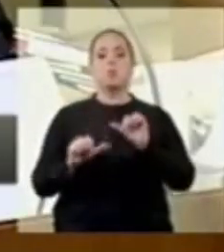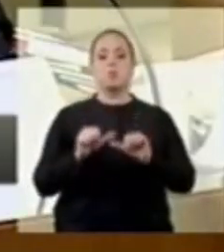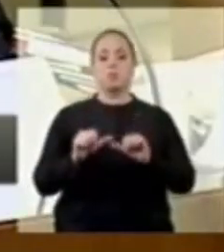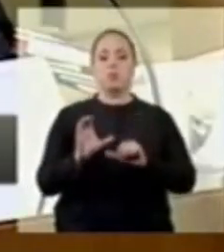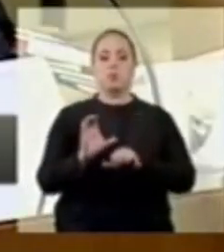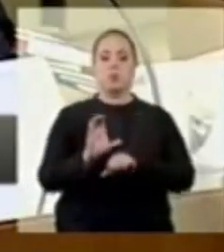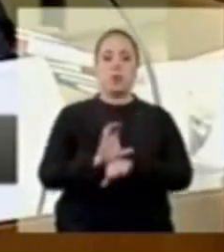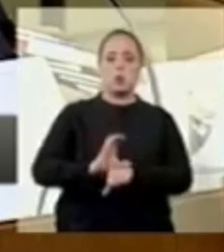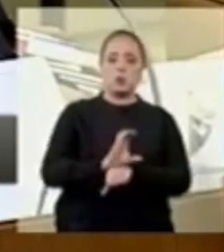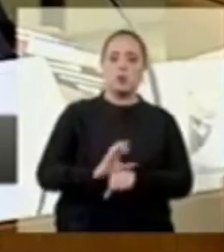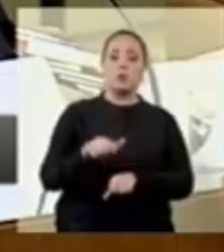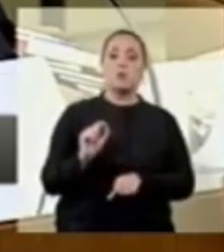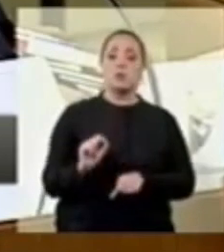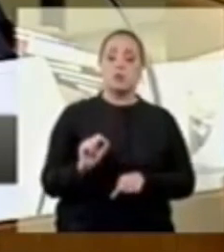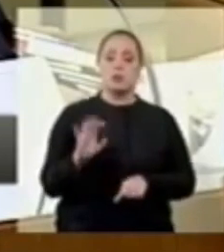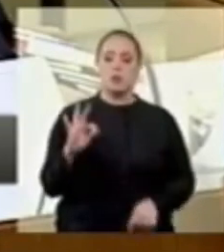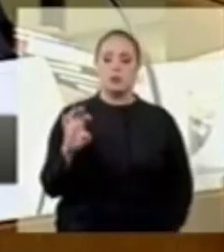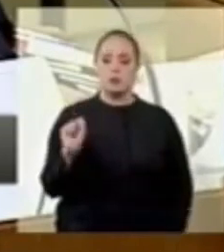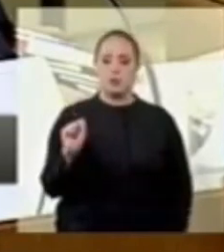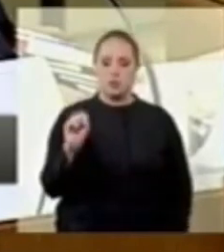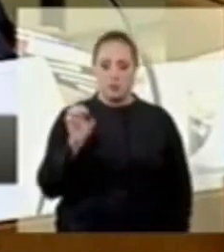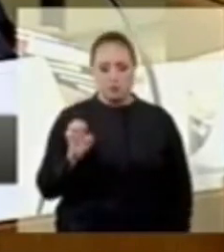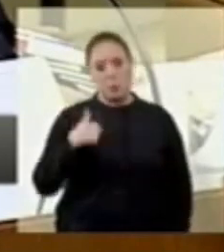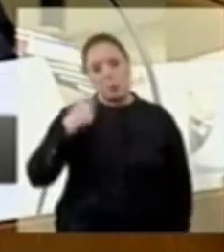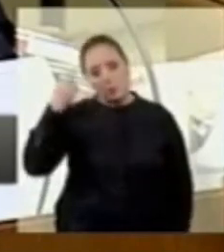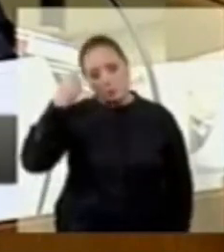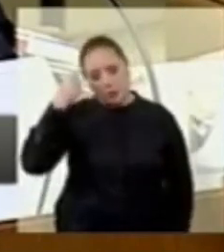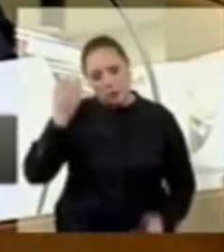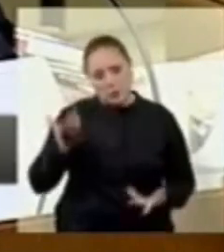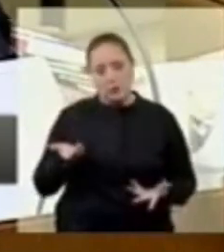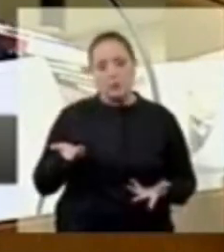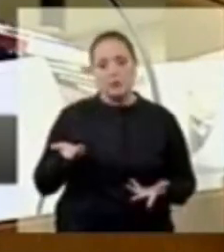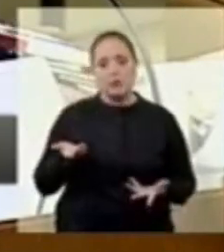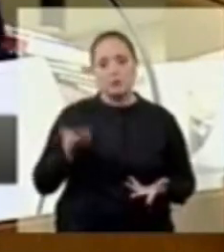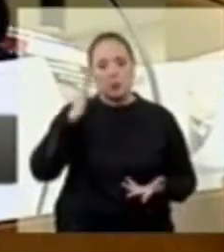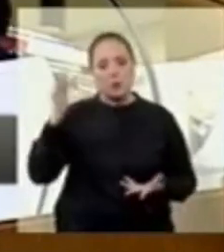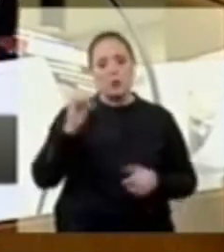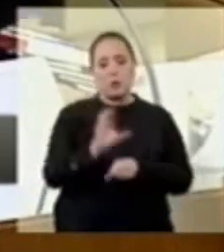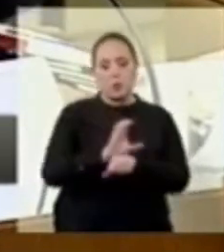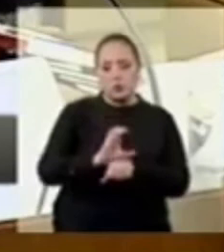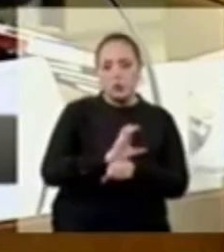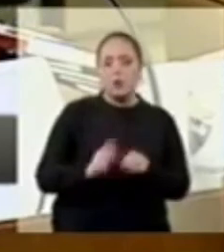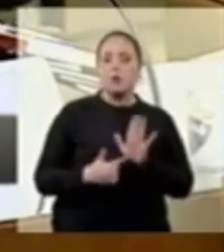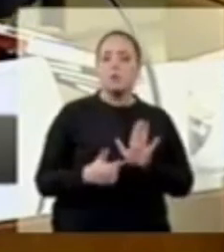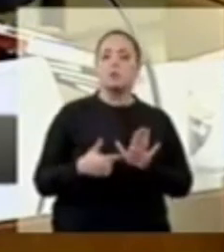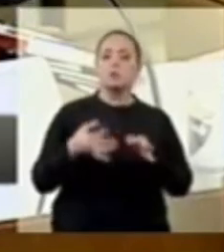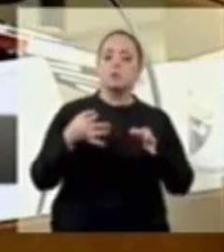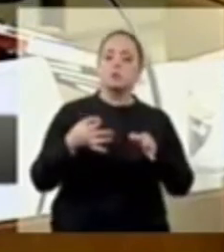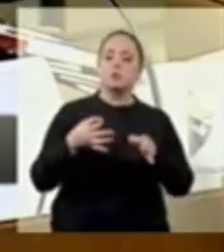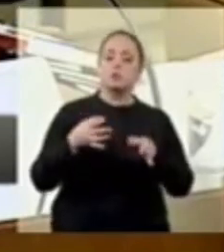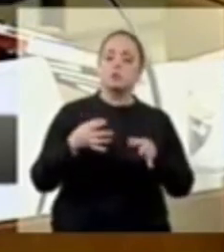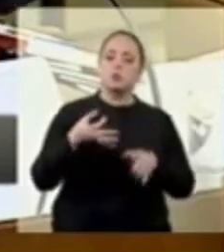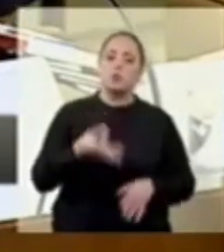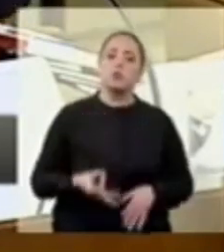que é a tese que eu penso em boa teoria constitucional justifica uma mudança